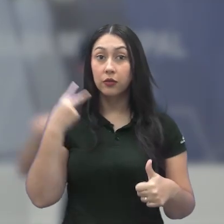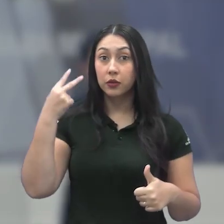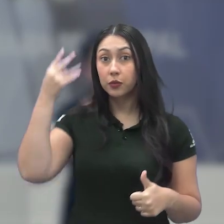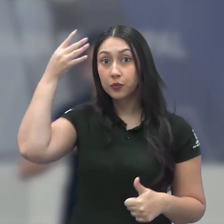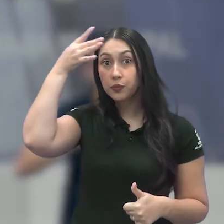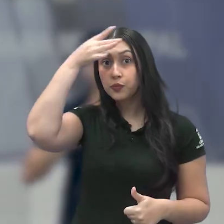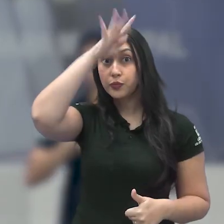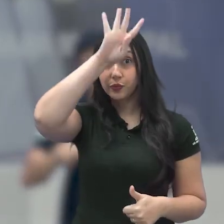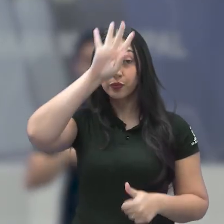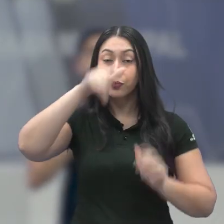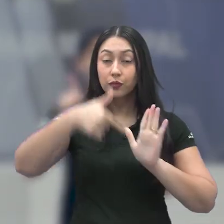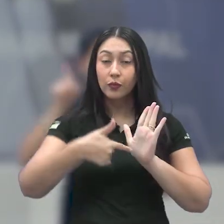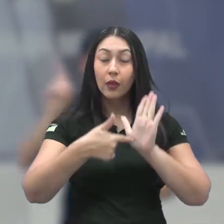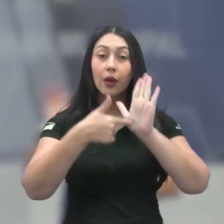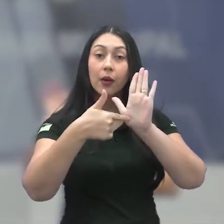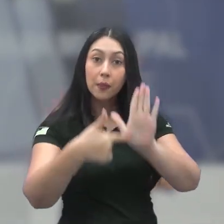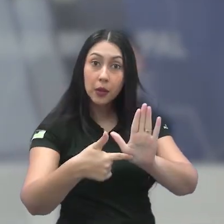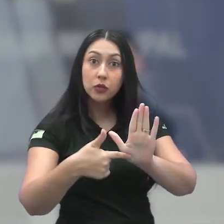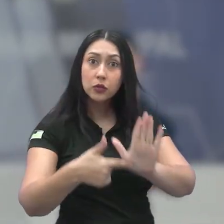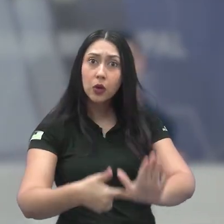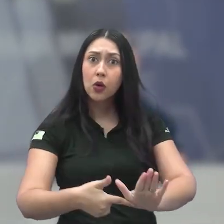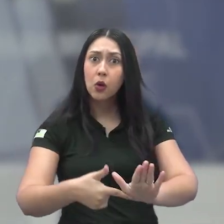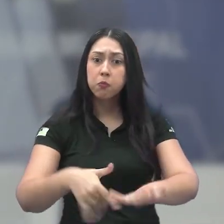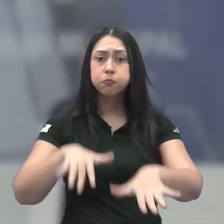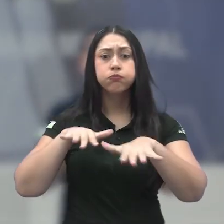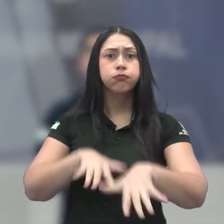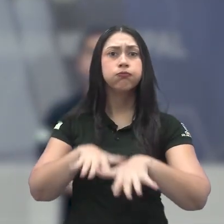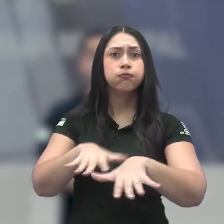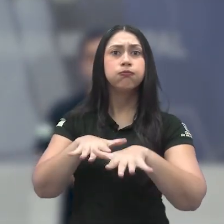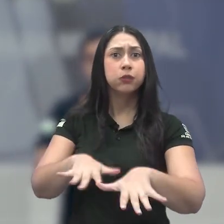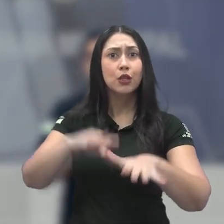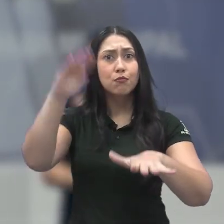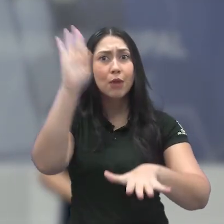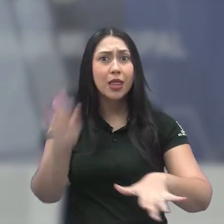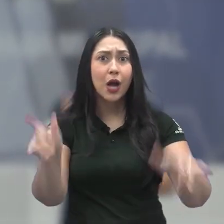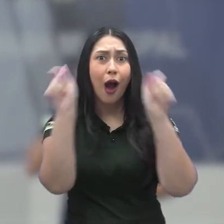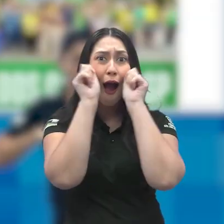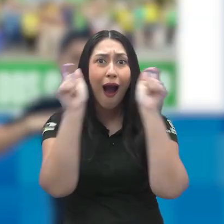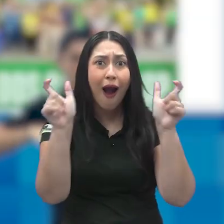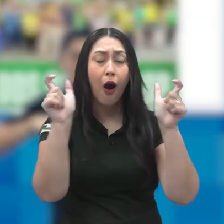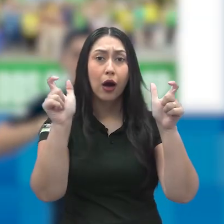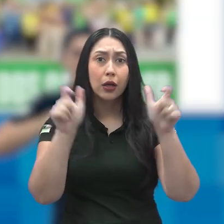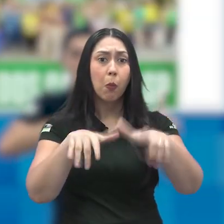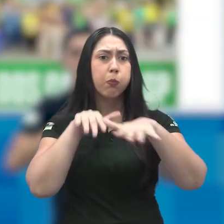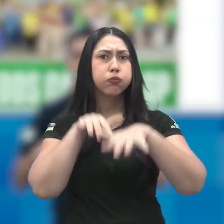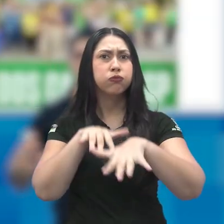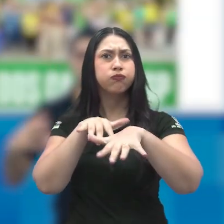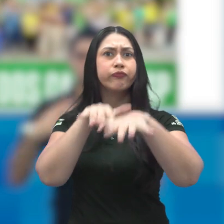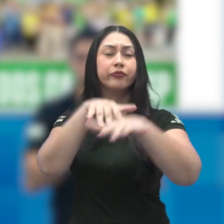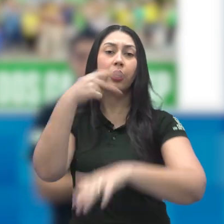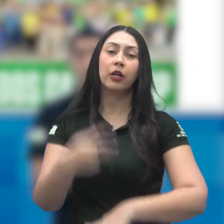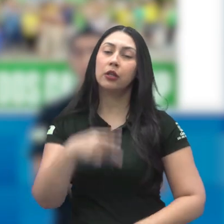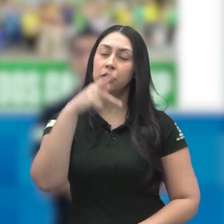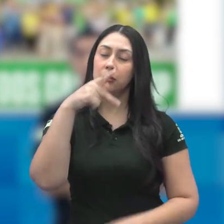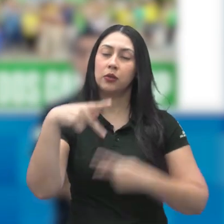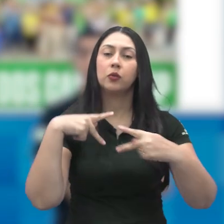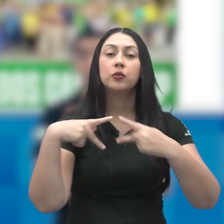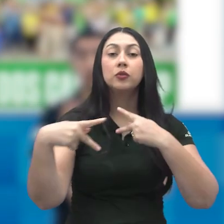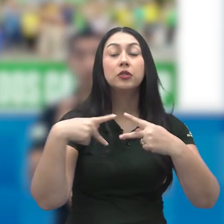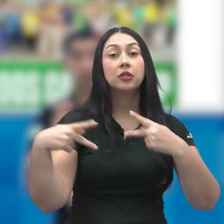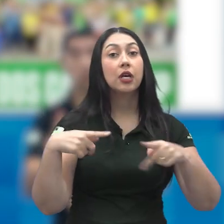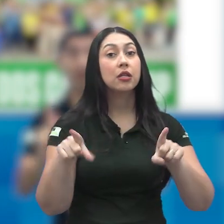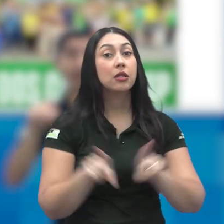orador, vereador Sena, destacou o movimento Acorda Brasil, que reuniu manifestantes em São José